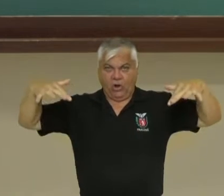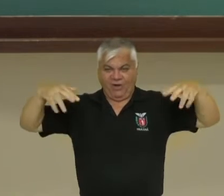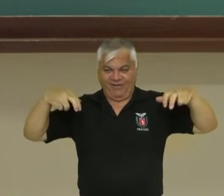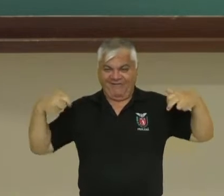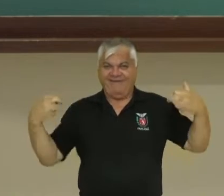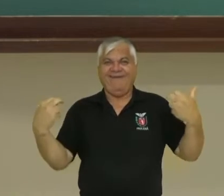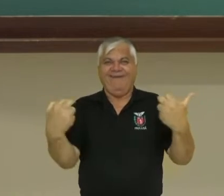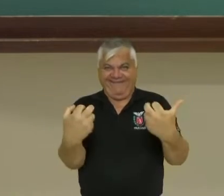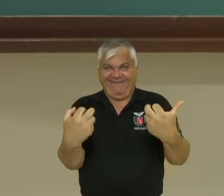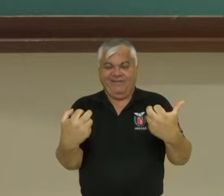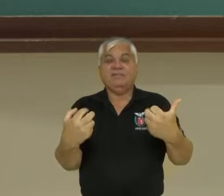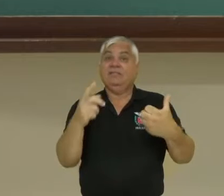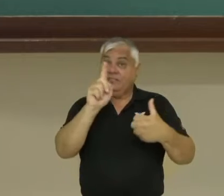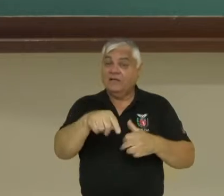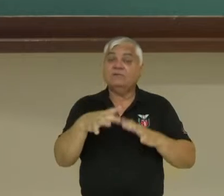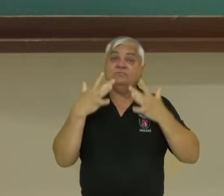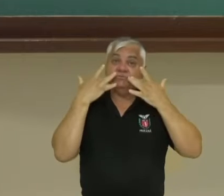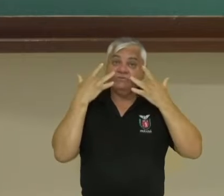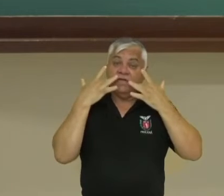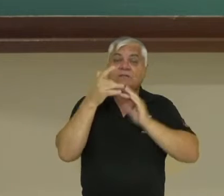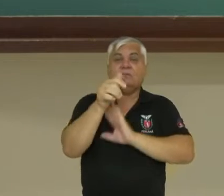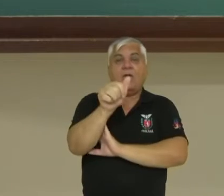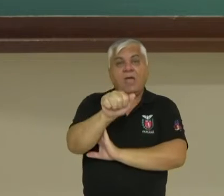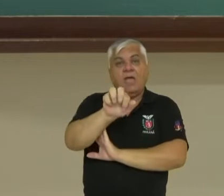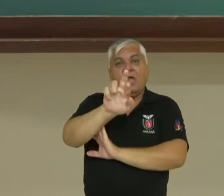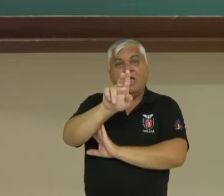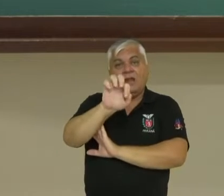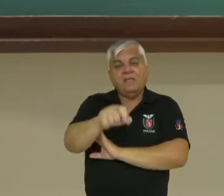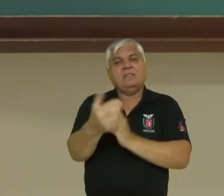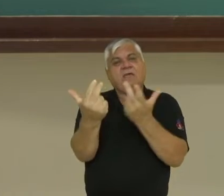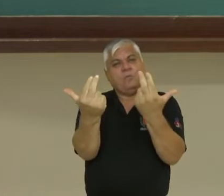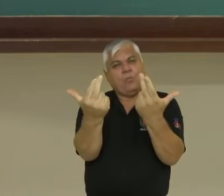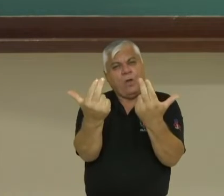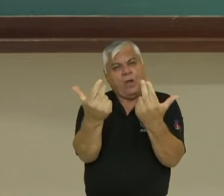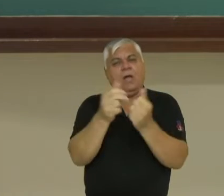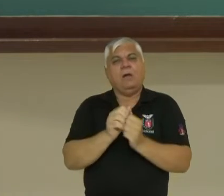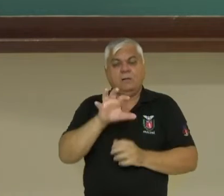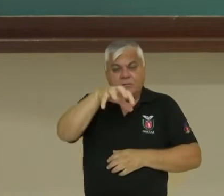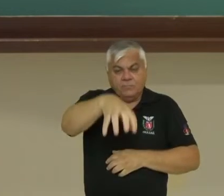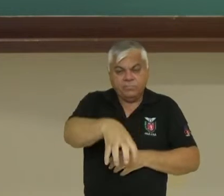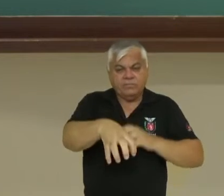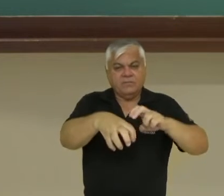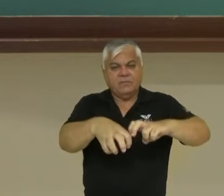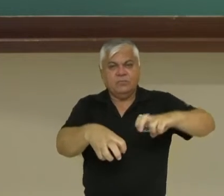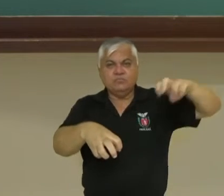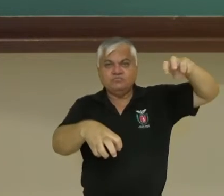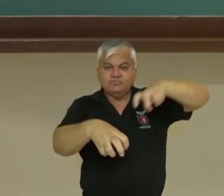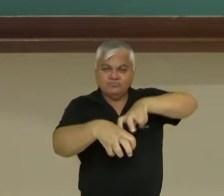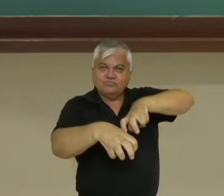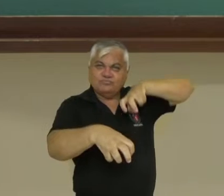né? Então, no teatro de arena também, o palco fica no meio e a plateia fica ao redor.